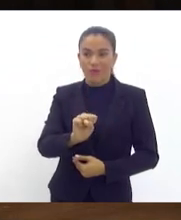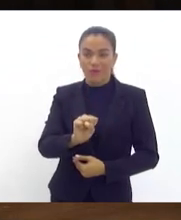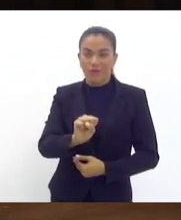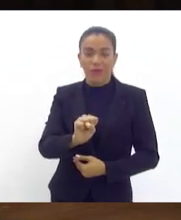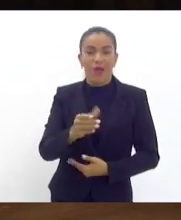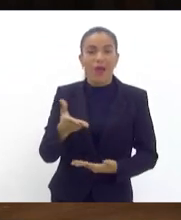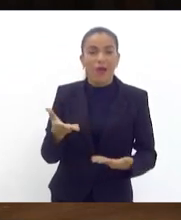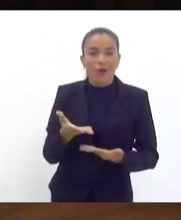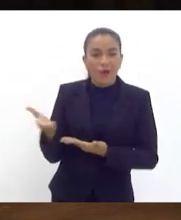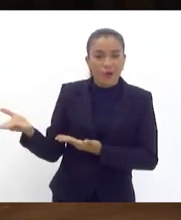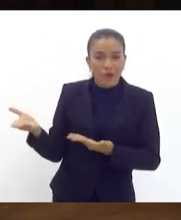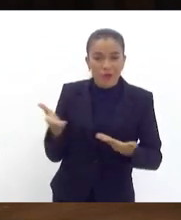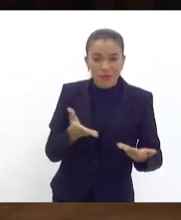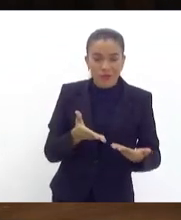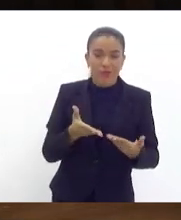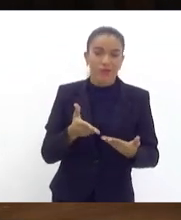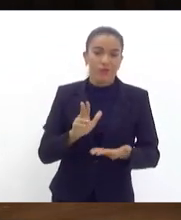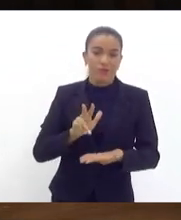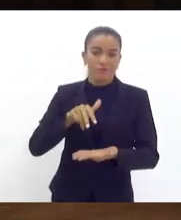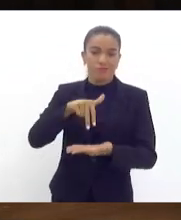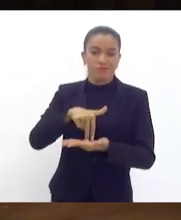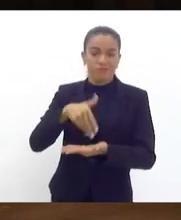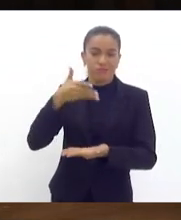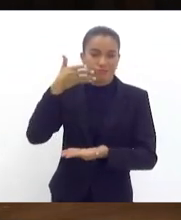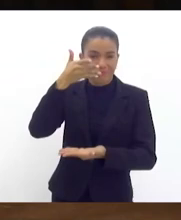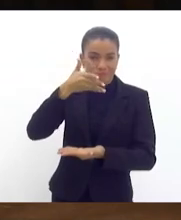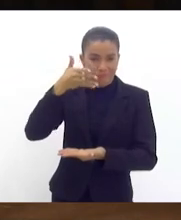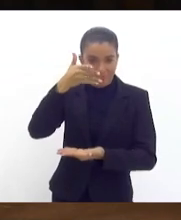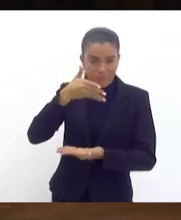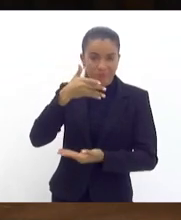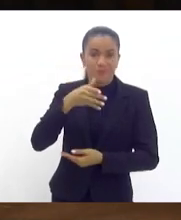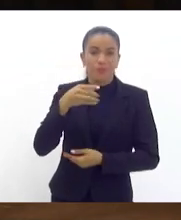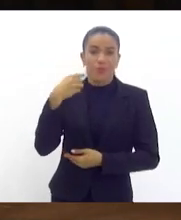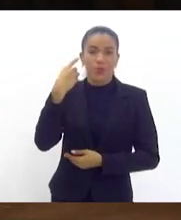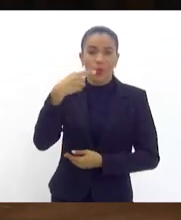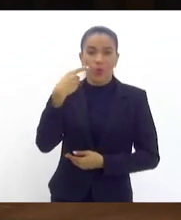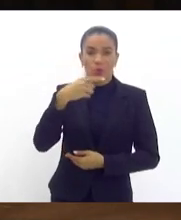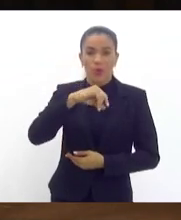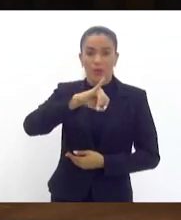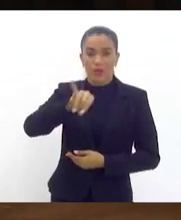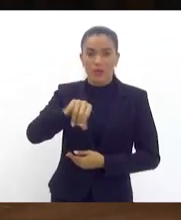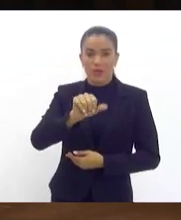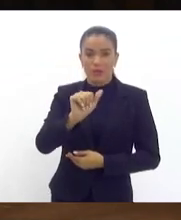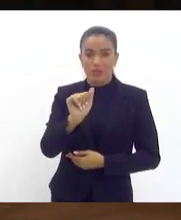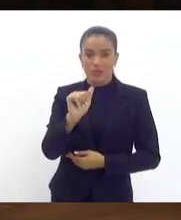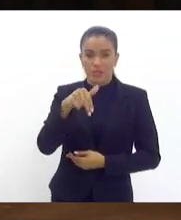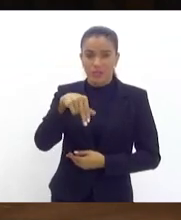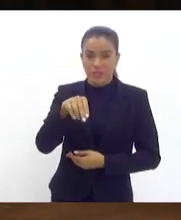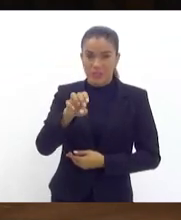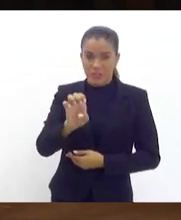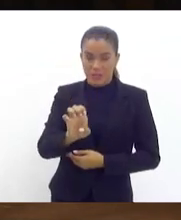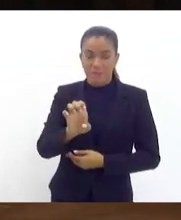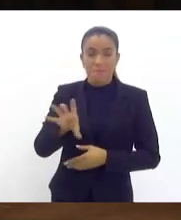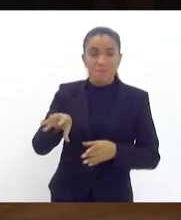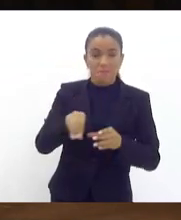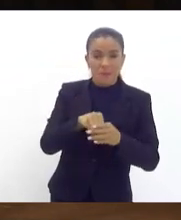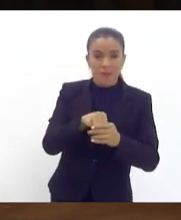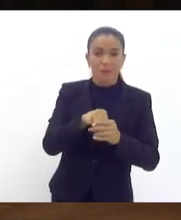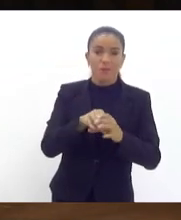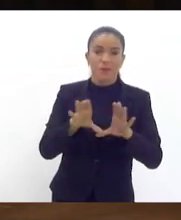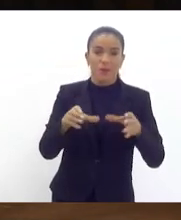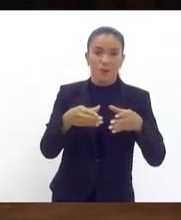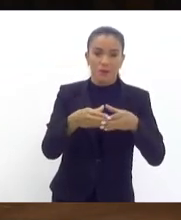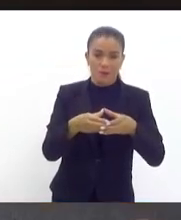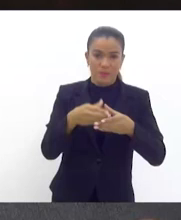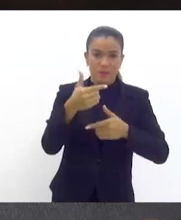passa a palavra então para a doutora Jane Carvalho advogada e membro da comissão de cidadania da OAB do